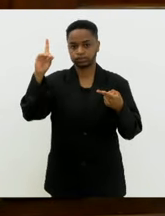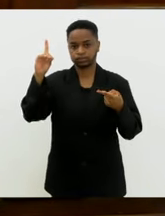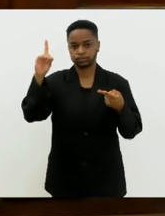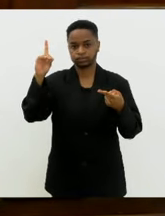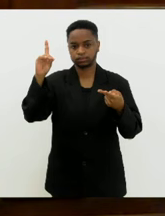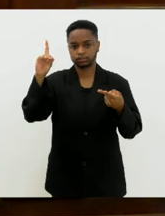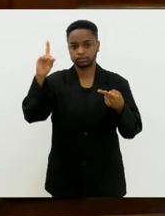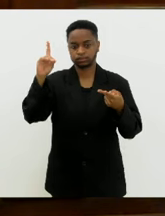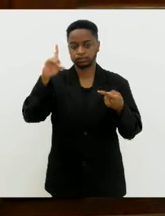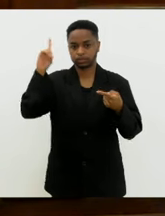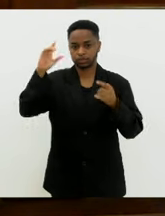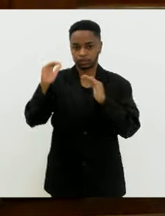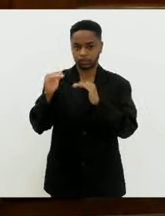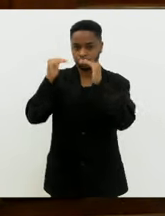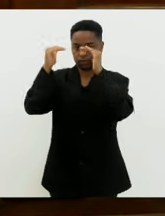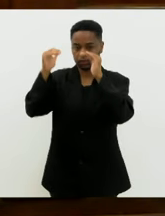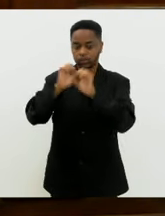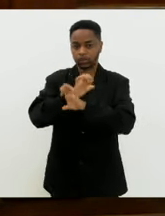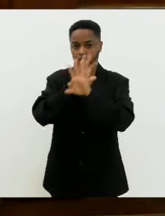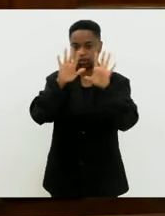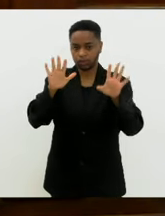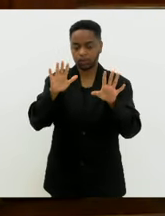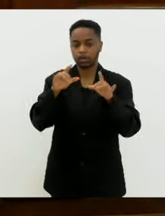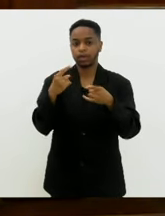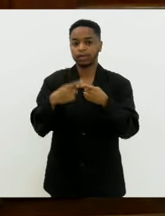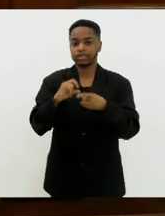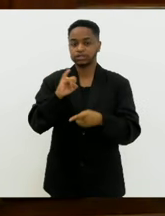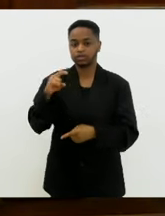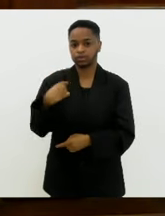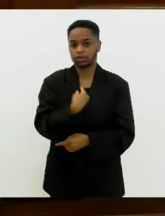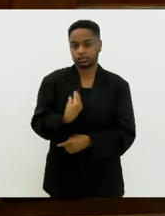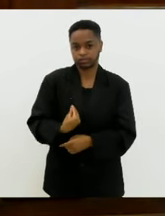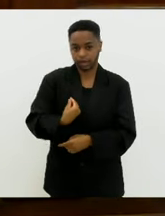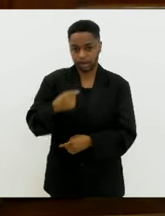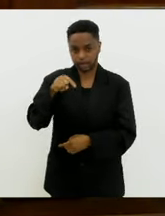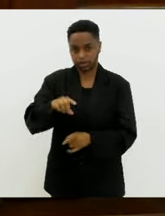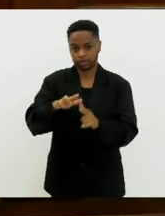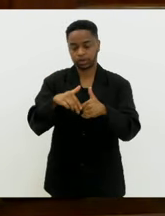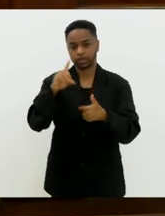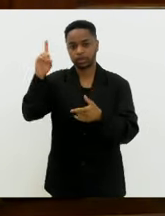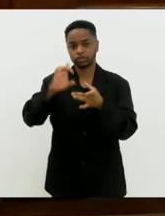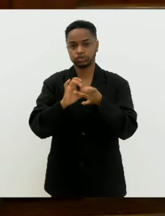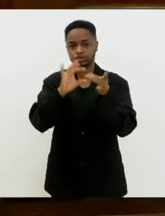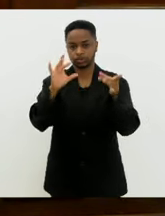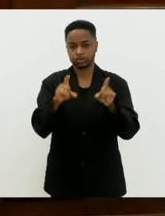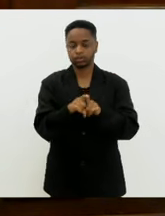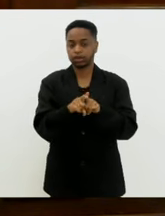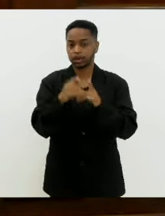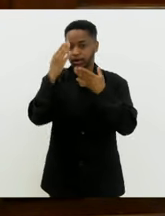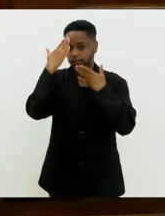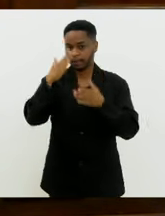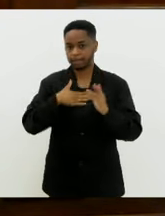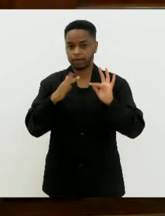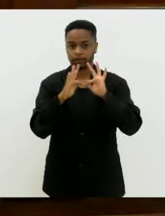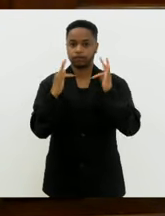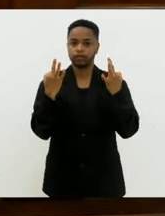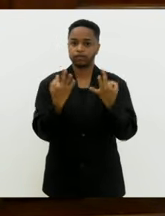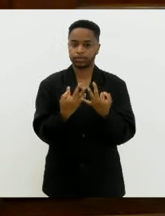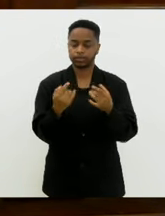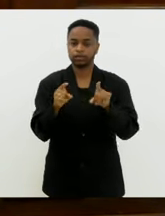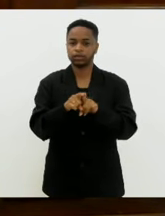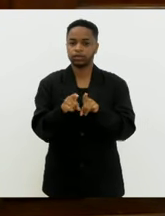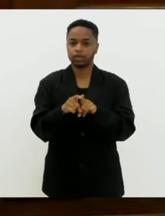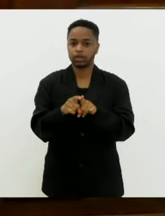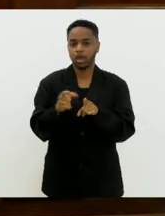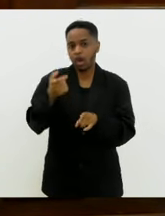Ele toda honra, a Ele toda glória. Se estamos aqui, estamos pela permissão de Deus. Agradecer minha família, a